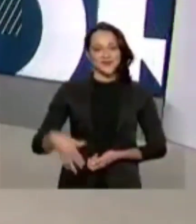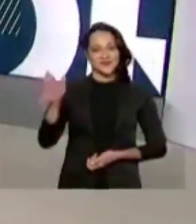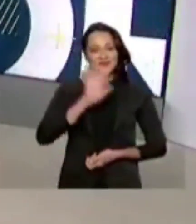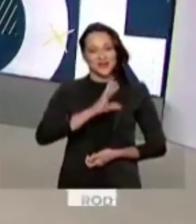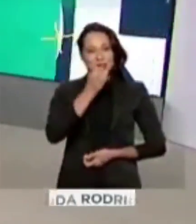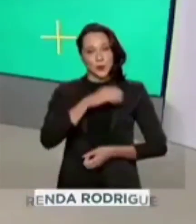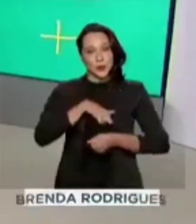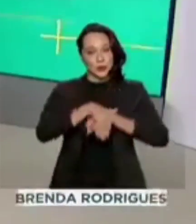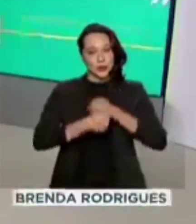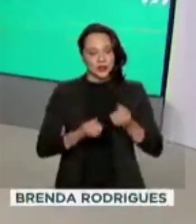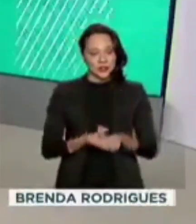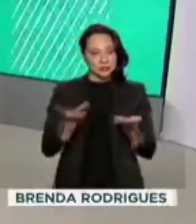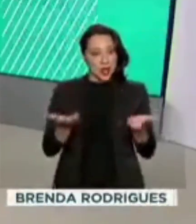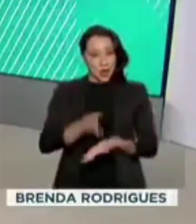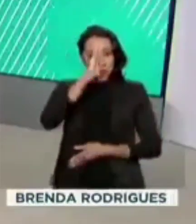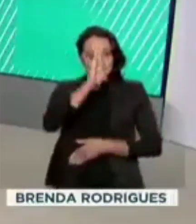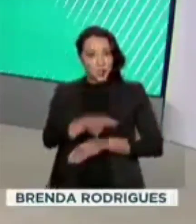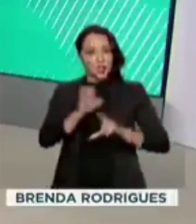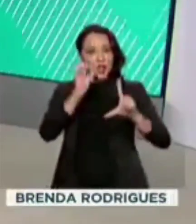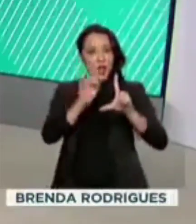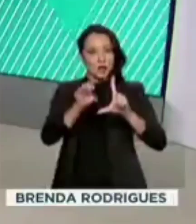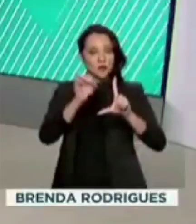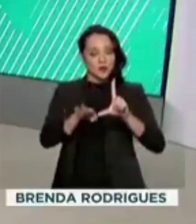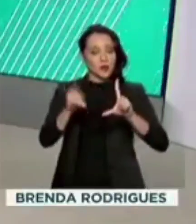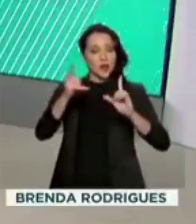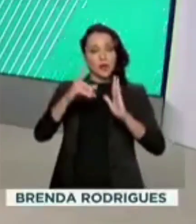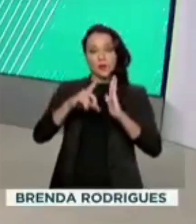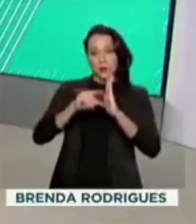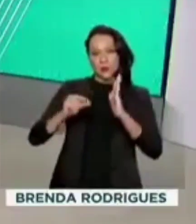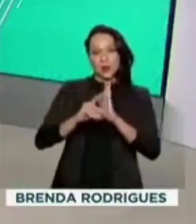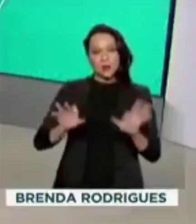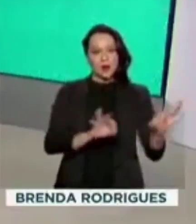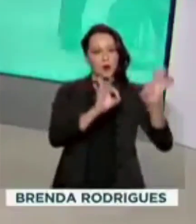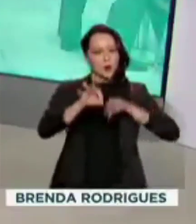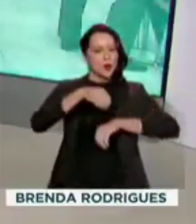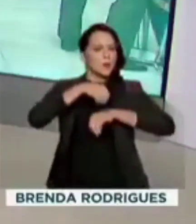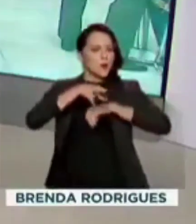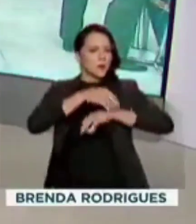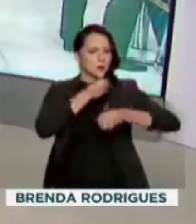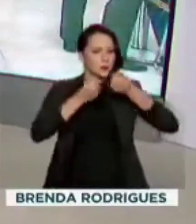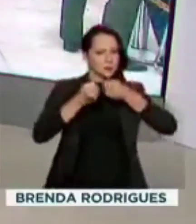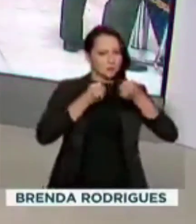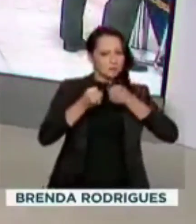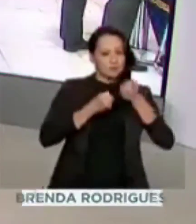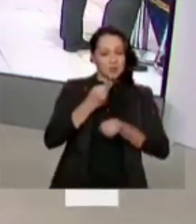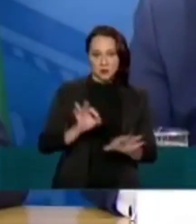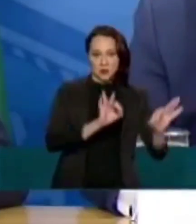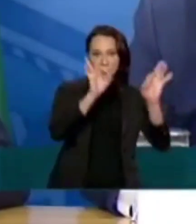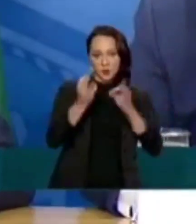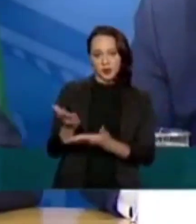Olá, boa noite. Vamos ao vivo ao Palácio do Planalto para acompanhar uma declaração à imprensa. Vamos ver.